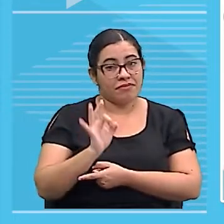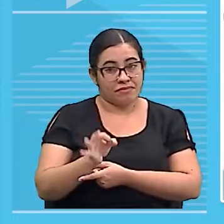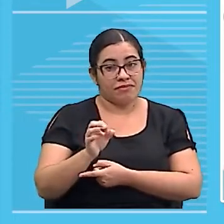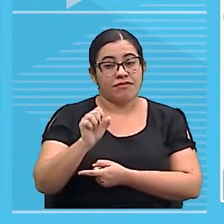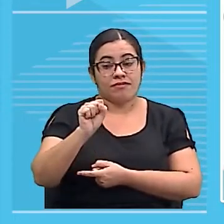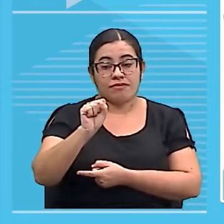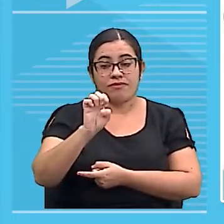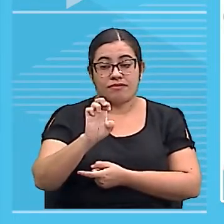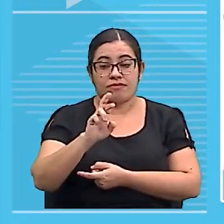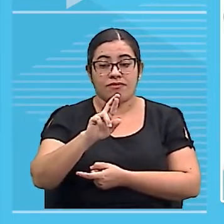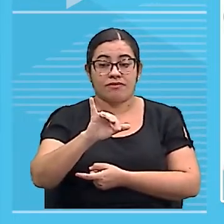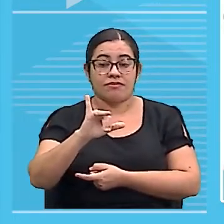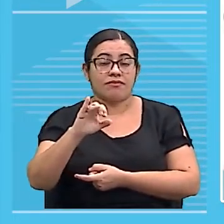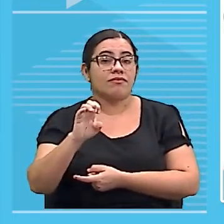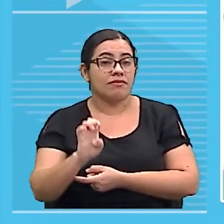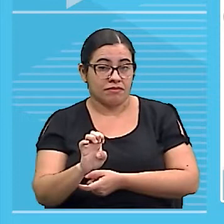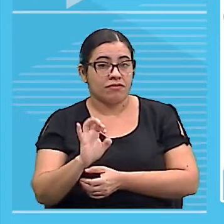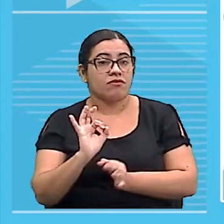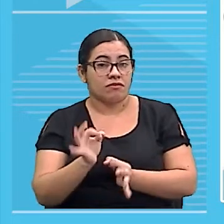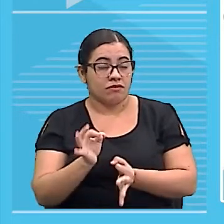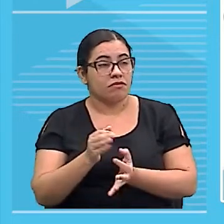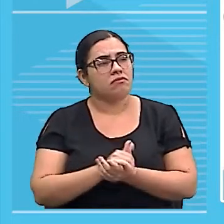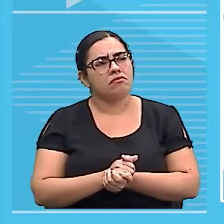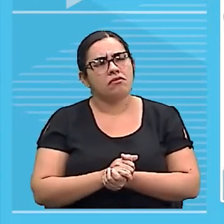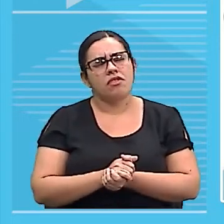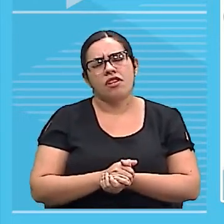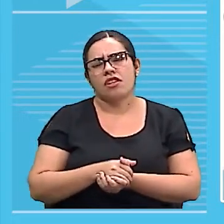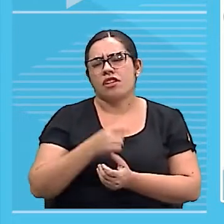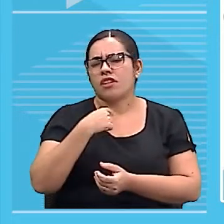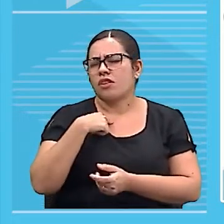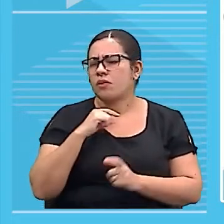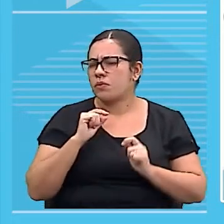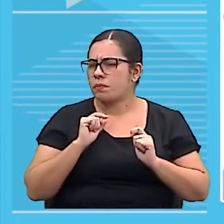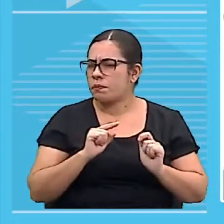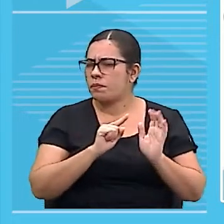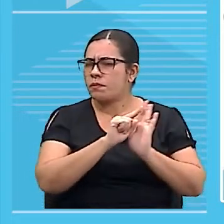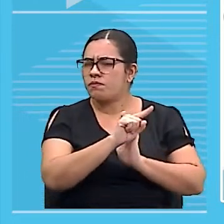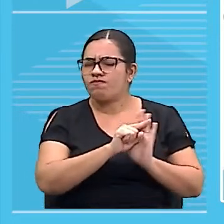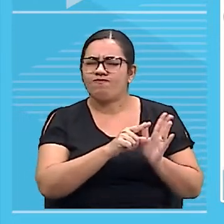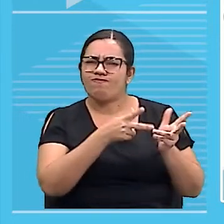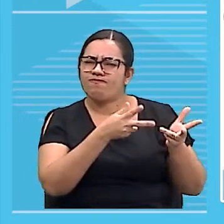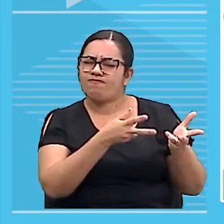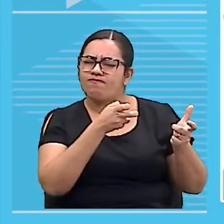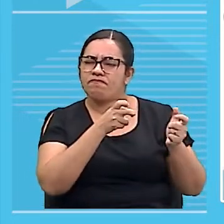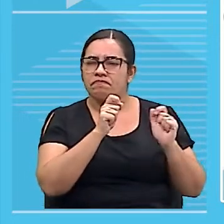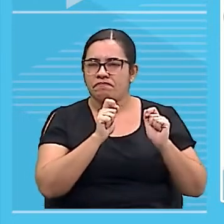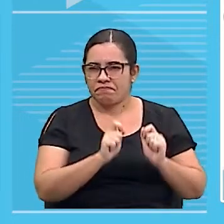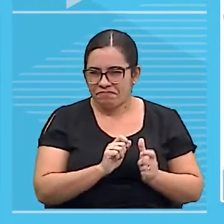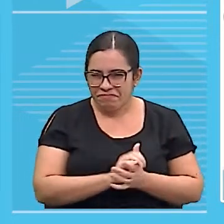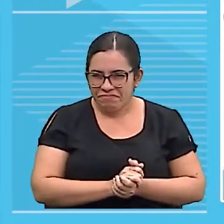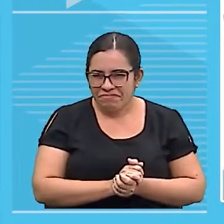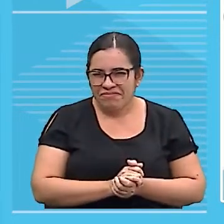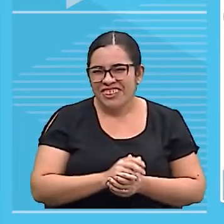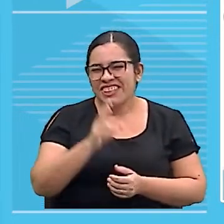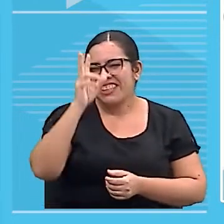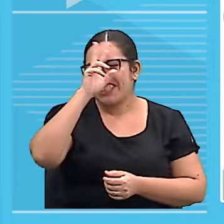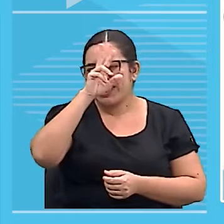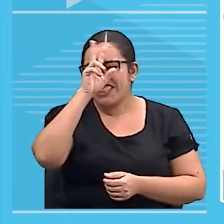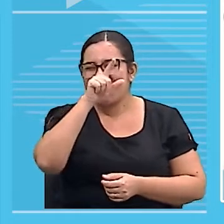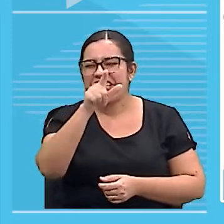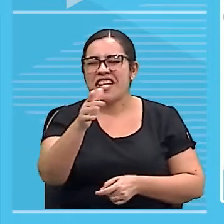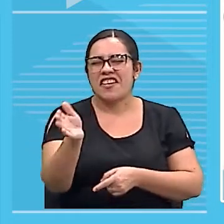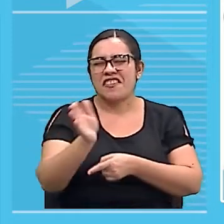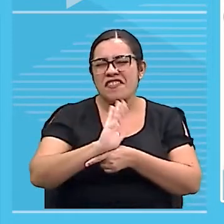então nessa Associação Professor o que que eu tenho que levar em consideração lembra da série que você